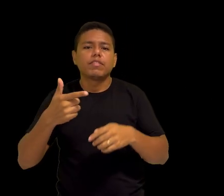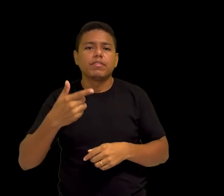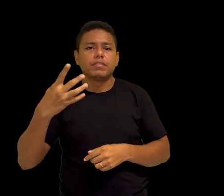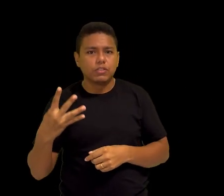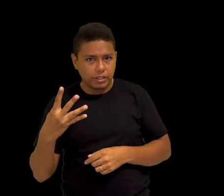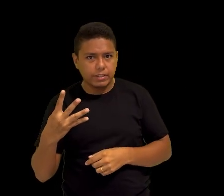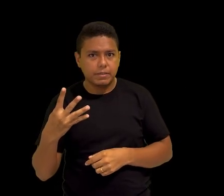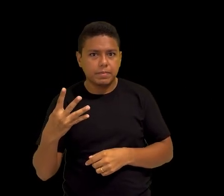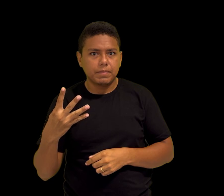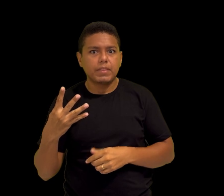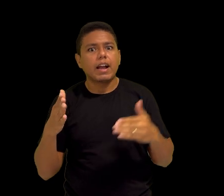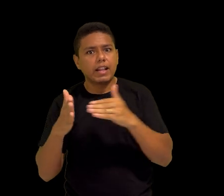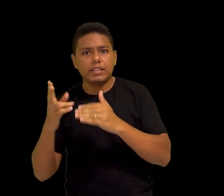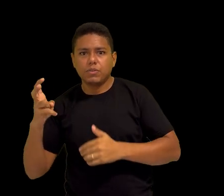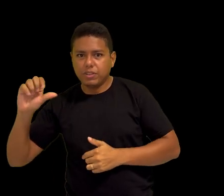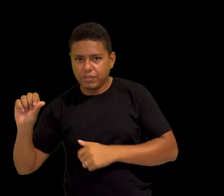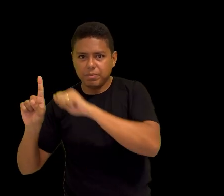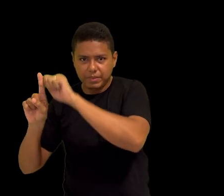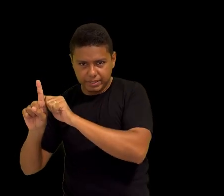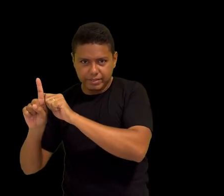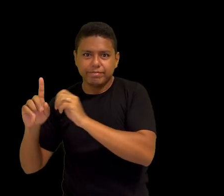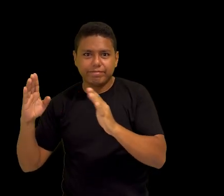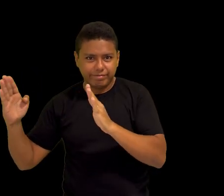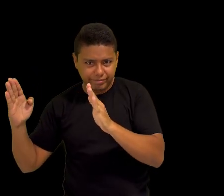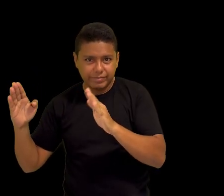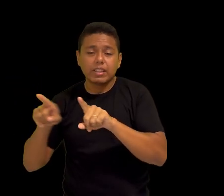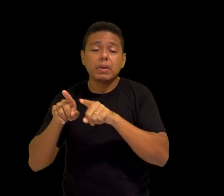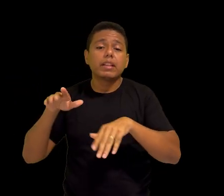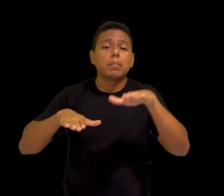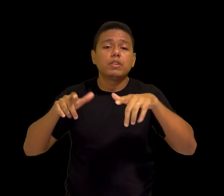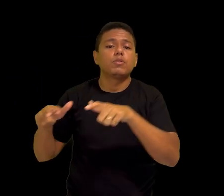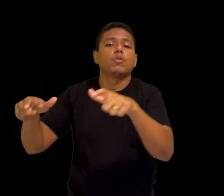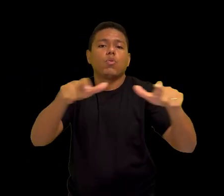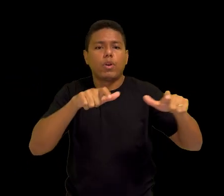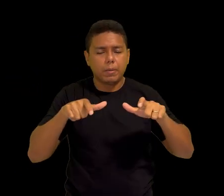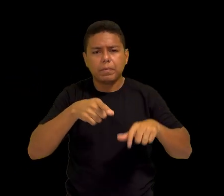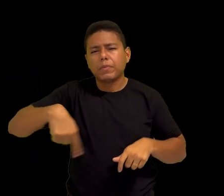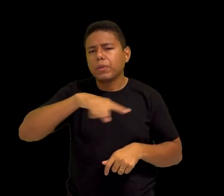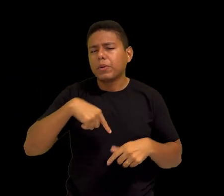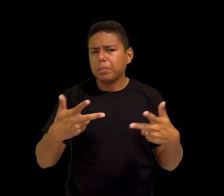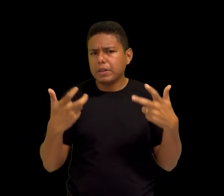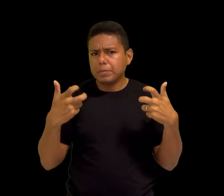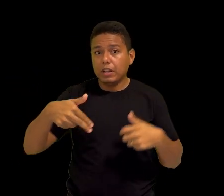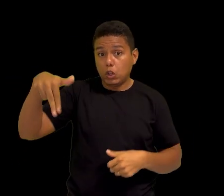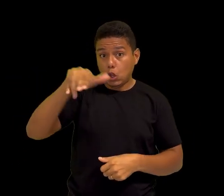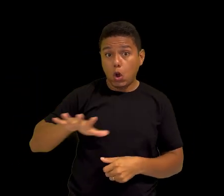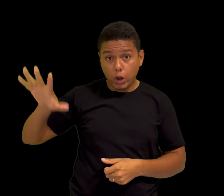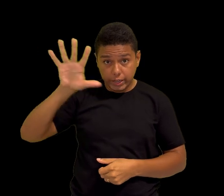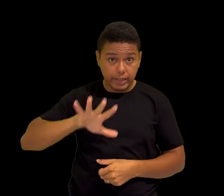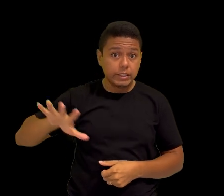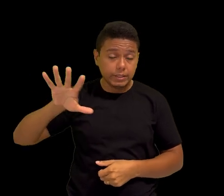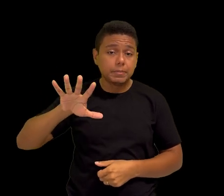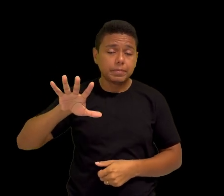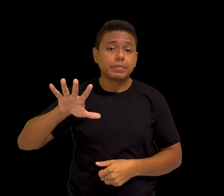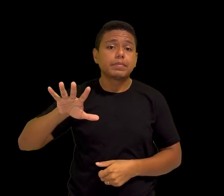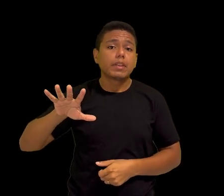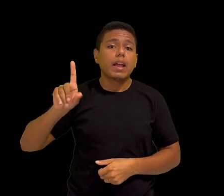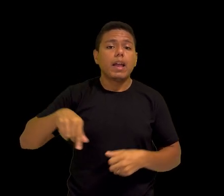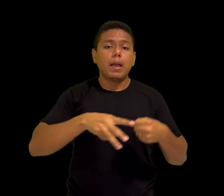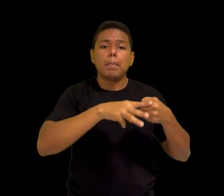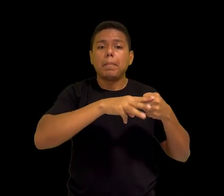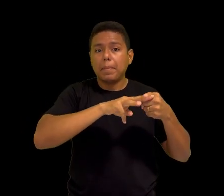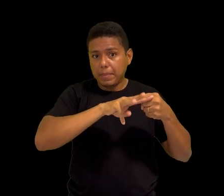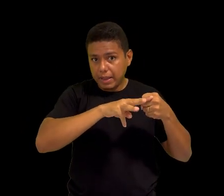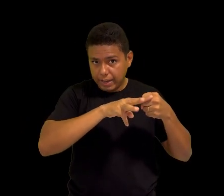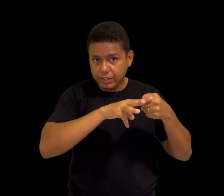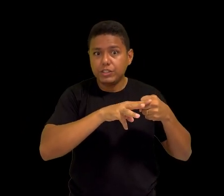24 a 59 meses, e olhando aqui pelas regiões. Então, o que a gente observa, né? Para a região Nordeste, a média